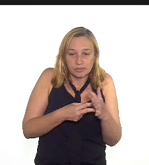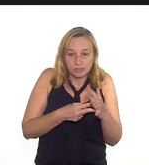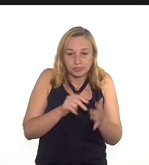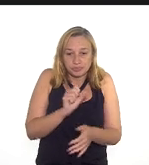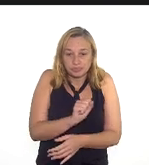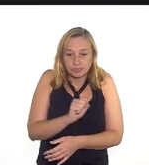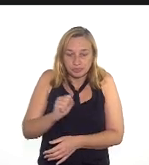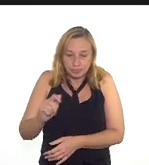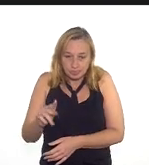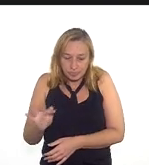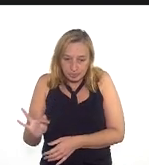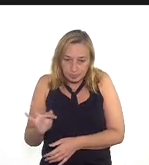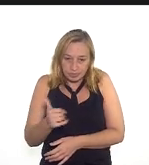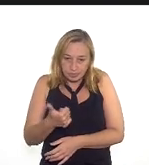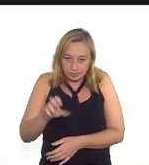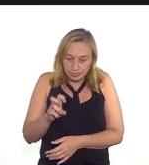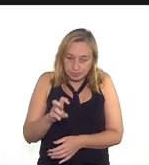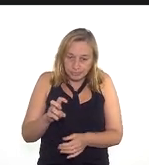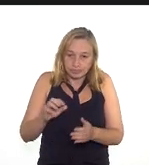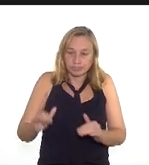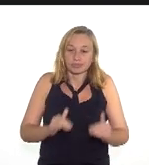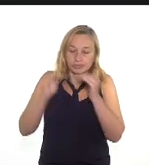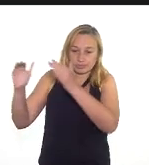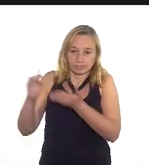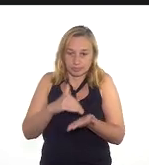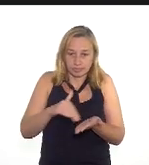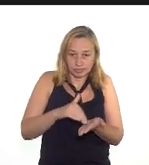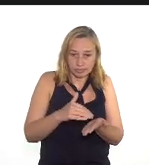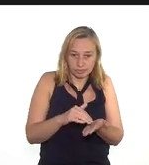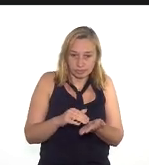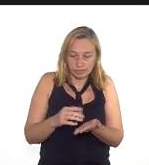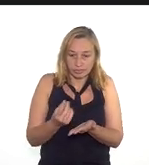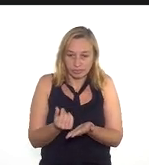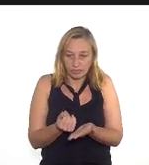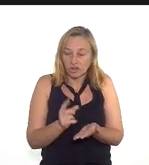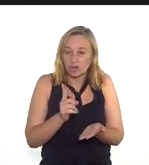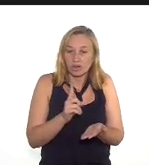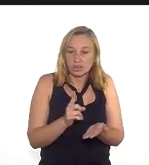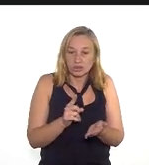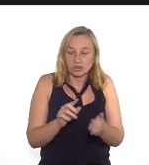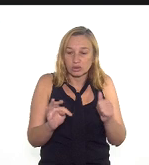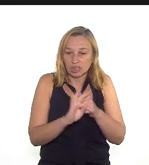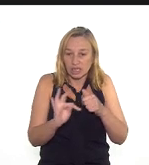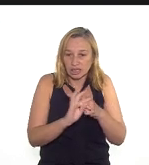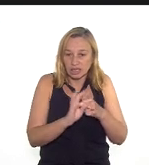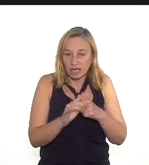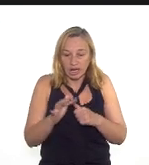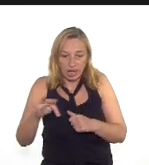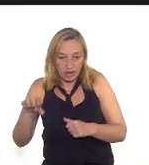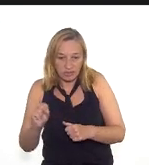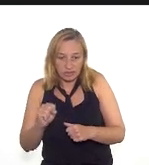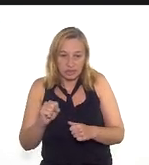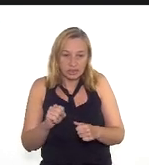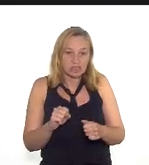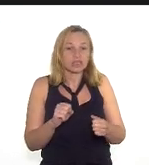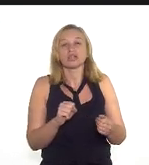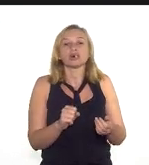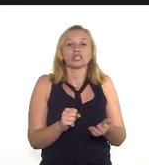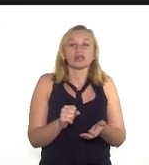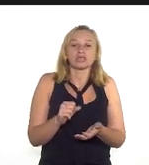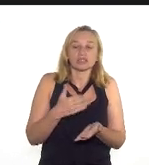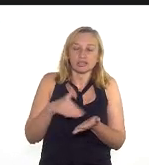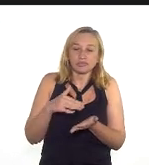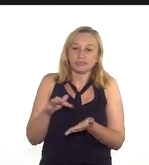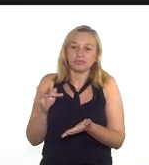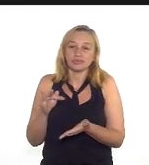AF15 e do subsecretário de Receita. O que eu vou passar aqui para vocês não é só a posição técnica da AF15, foi convalidada pelos subsecretários de